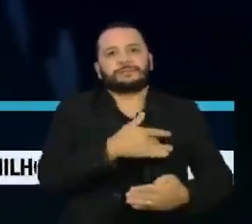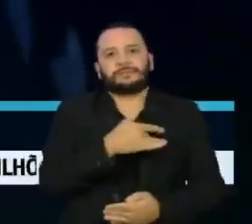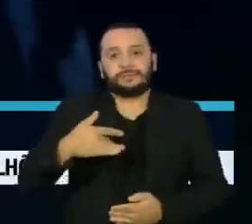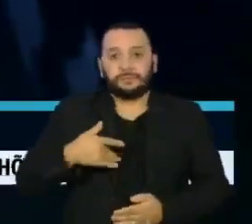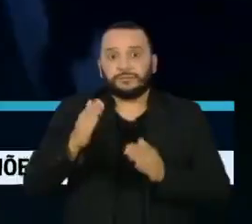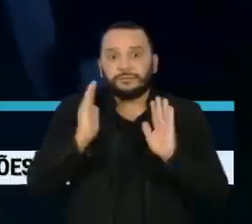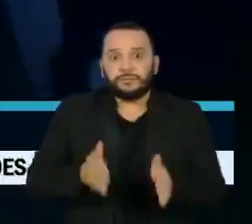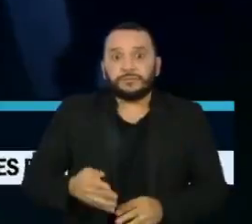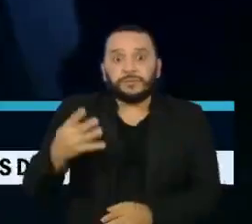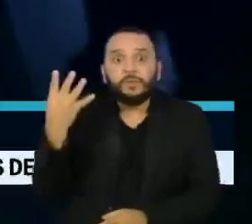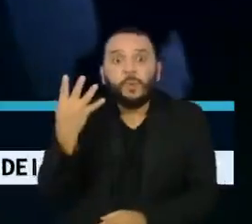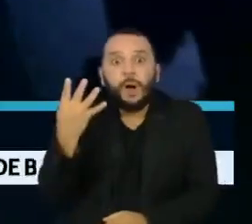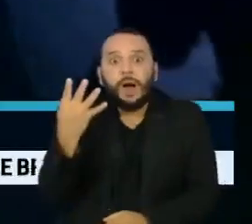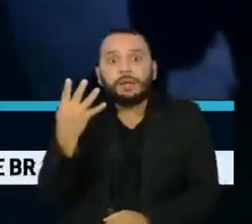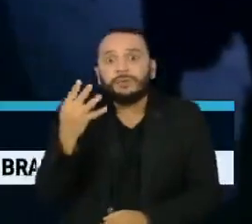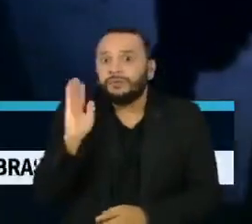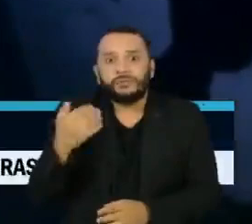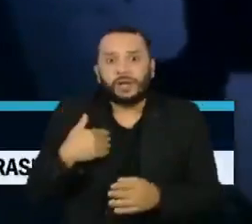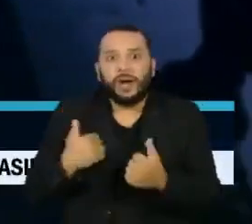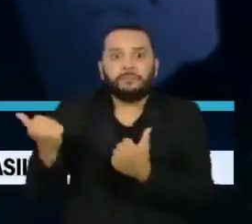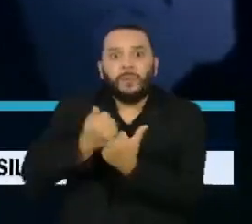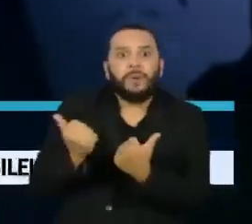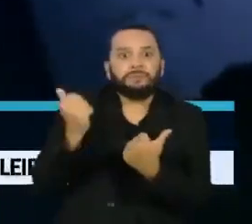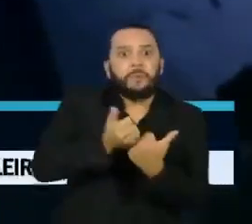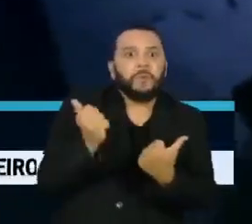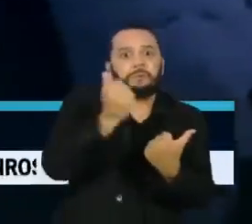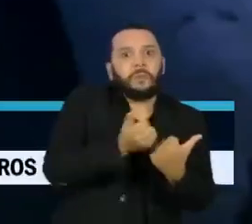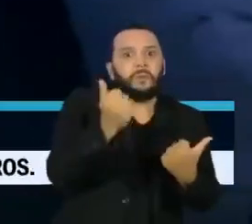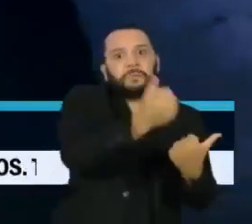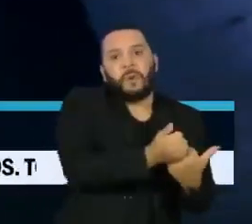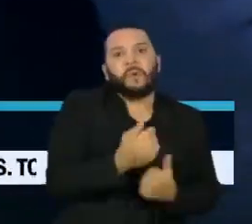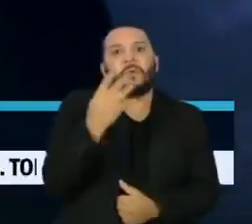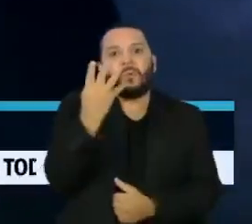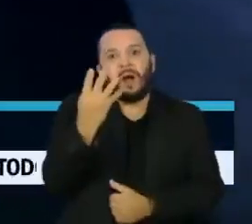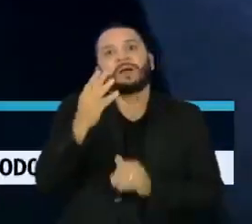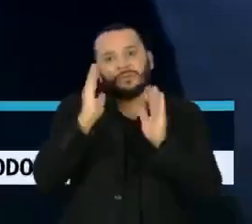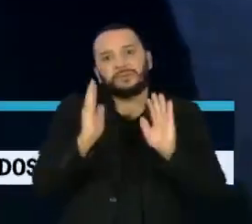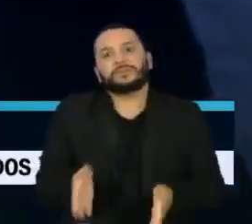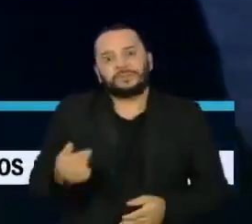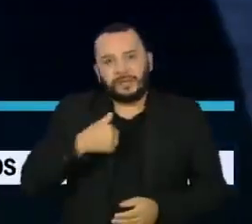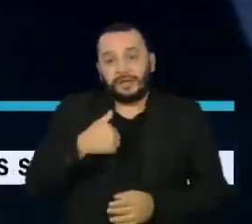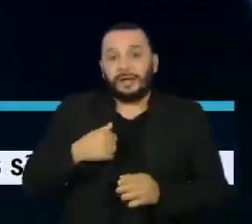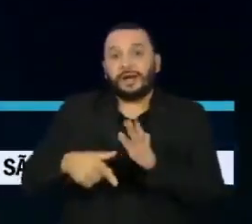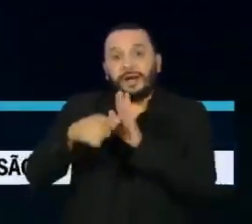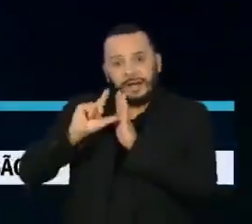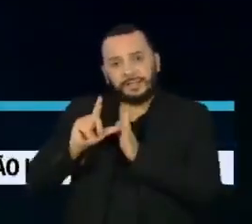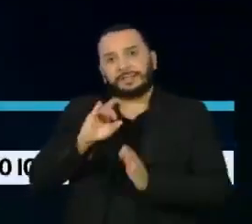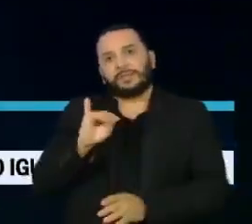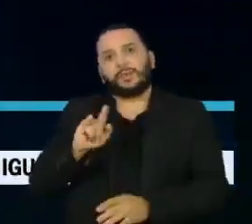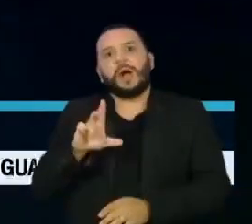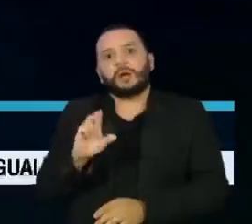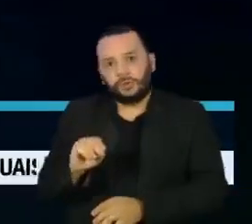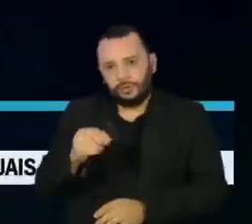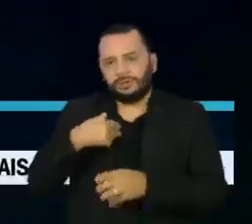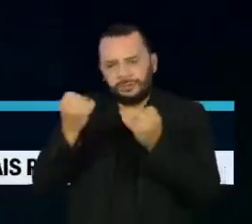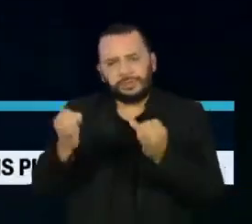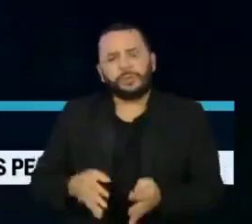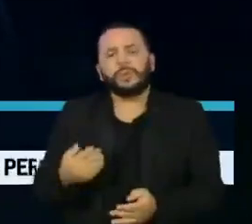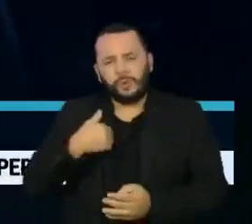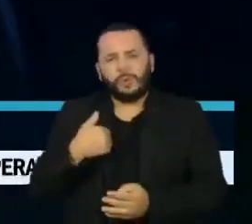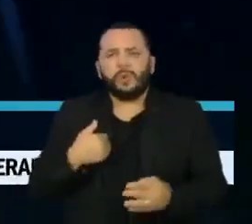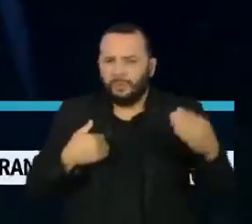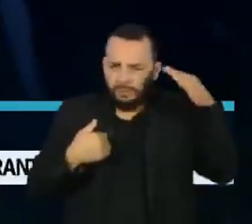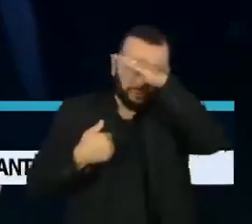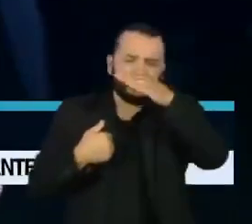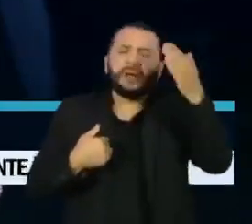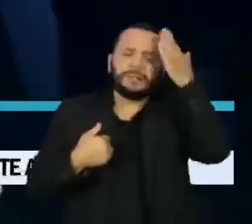o quarto ministro da Saúde a assumir o posto em meio à pandemia. Mais cedo, Eduardo Pazuello admitiu que o presidente negociava uma